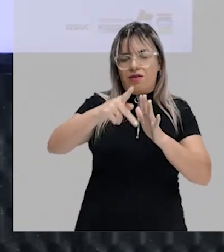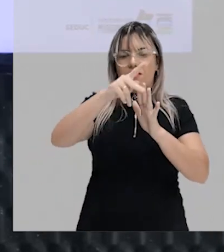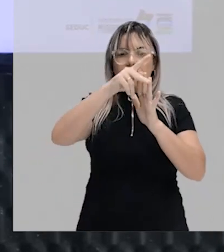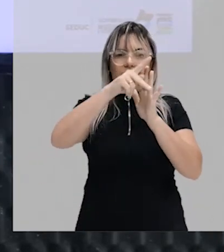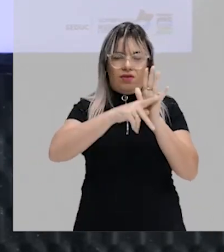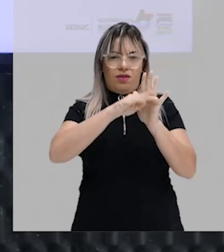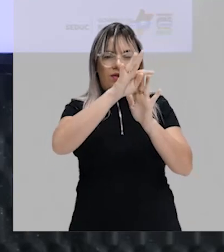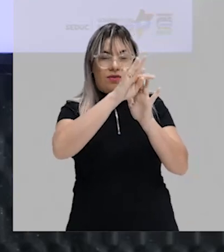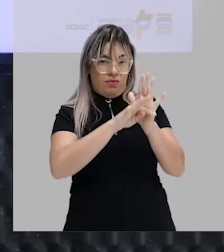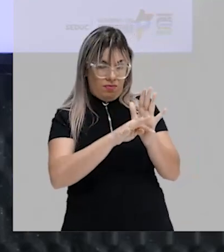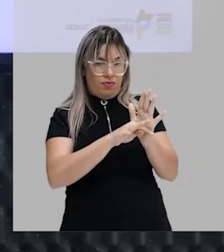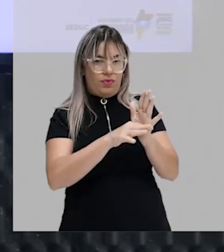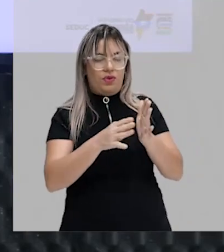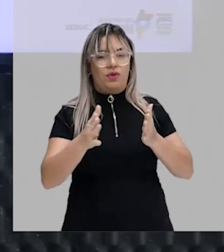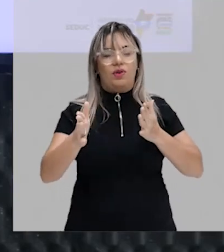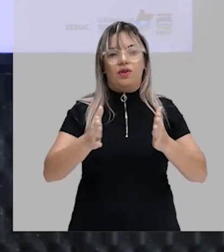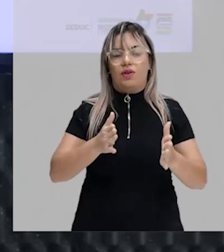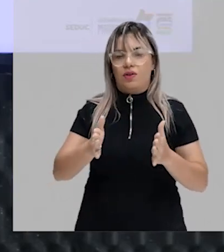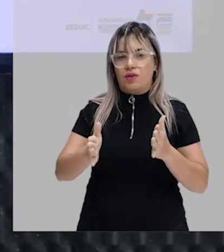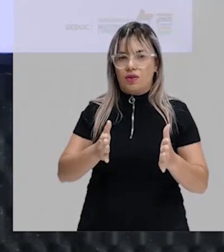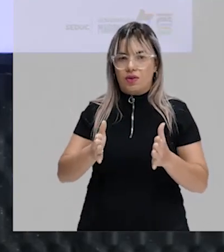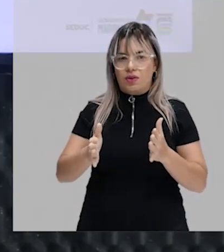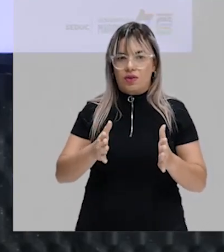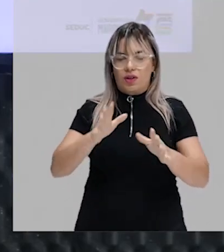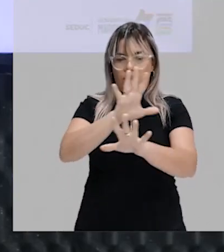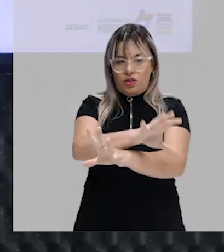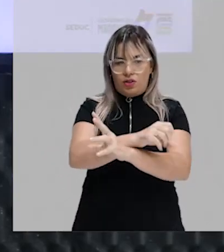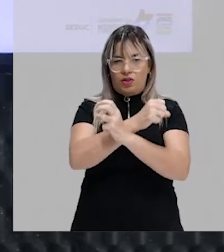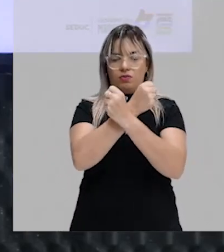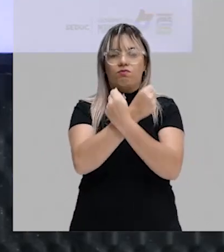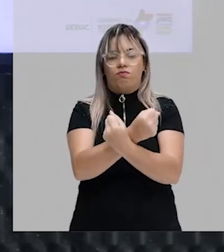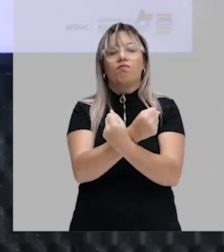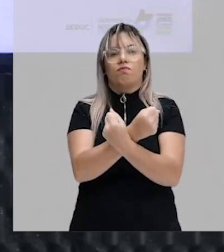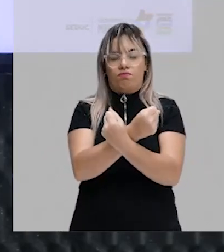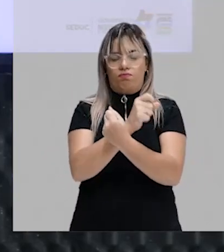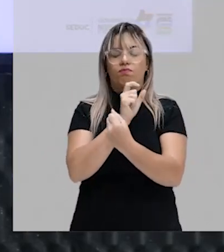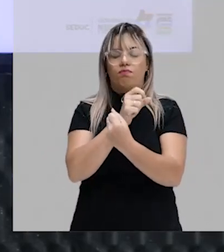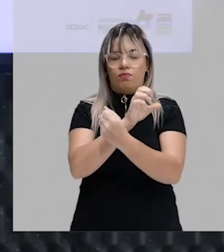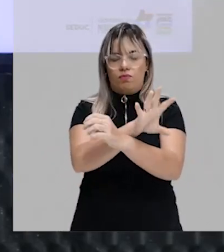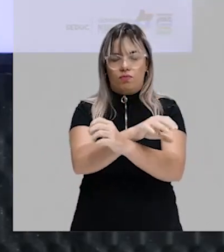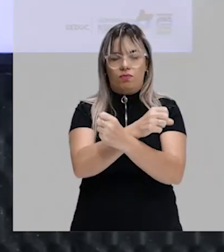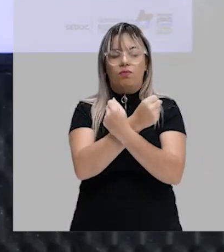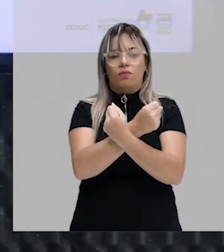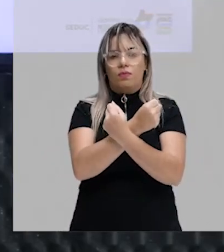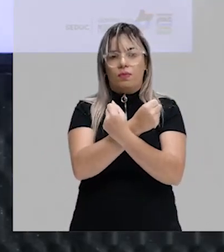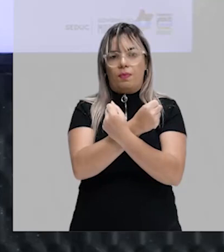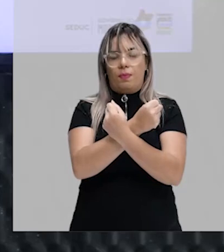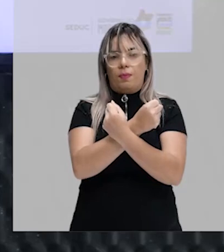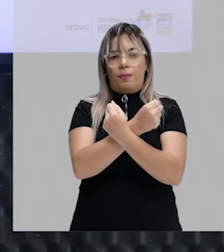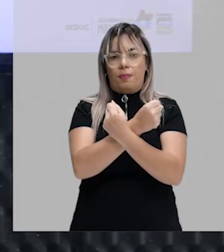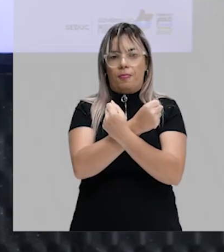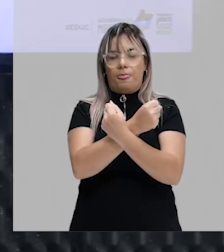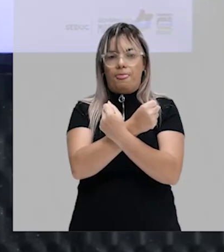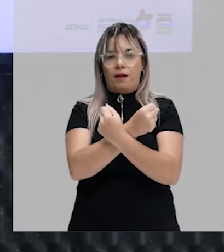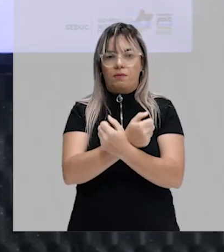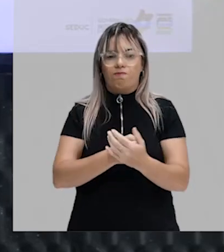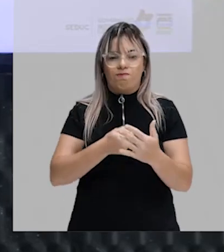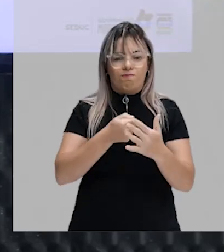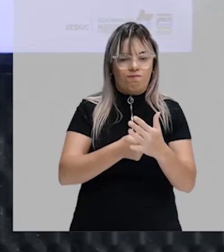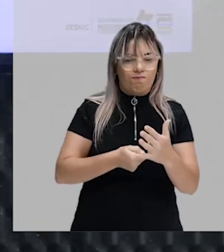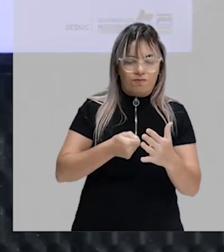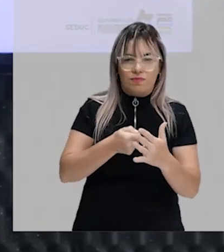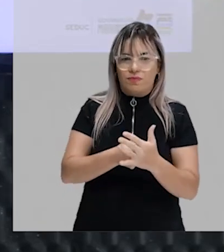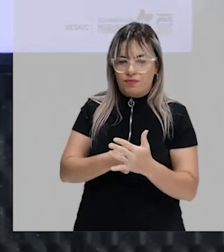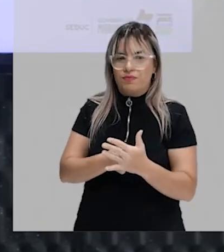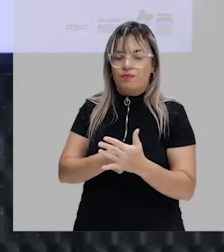produções de uma época de muita censura, muito muita restrição. E